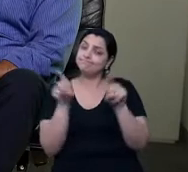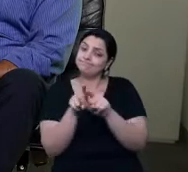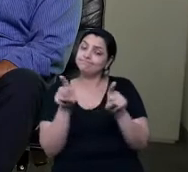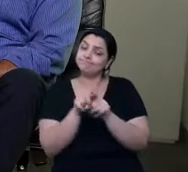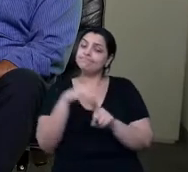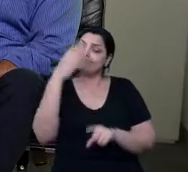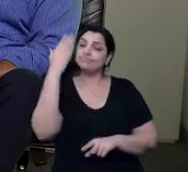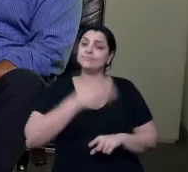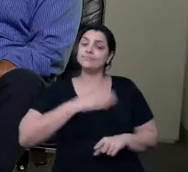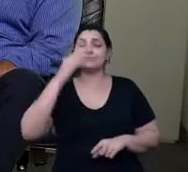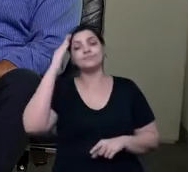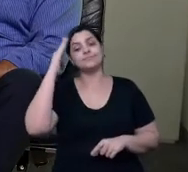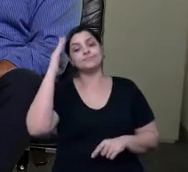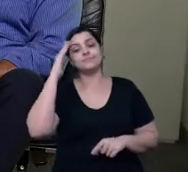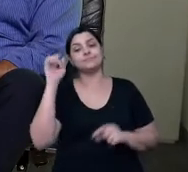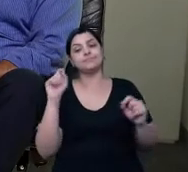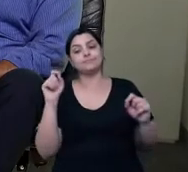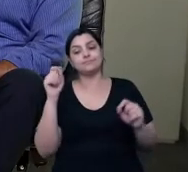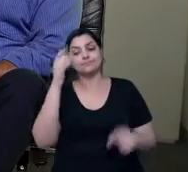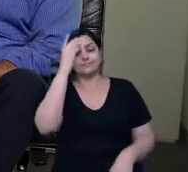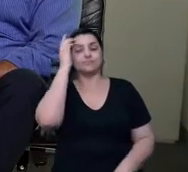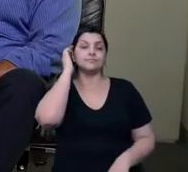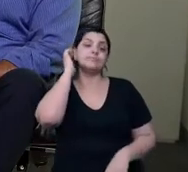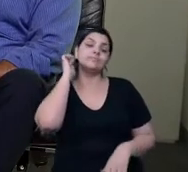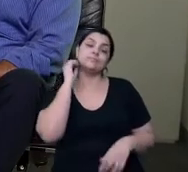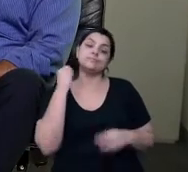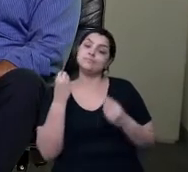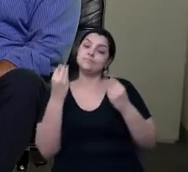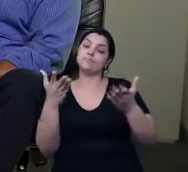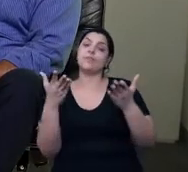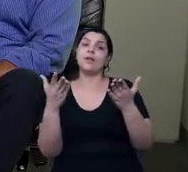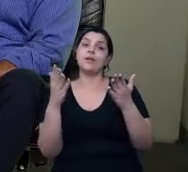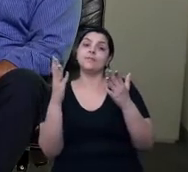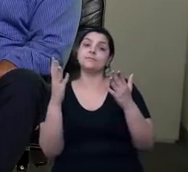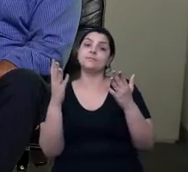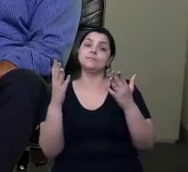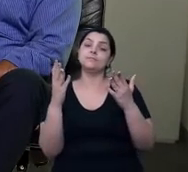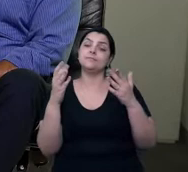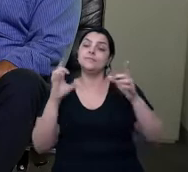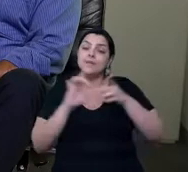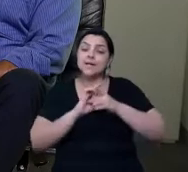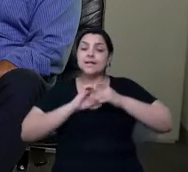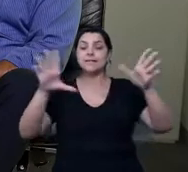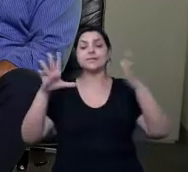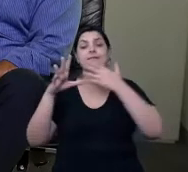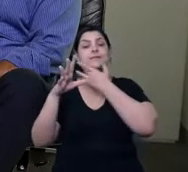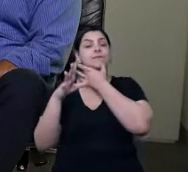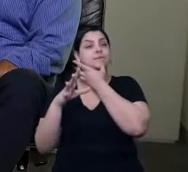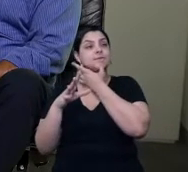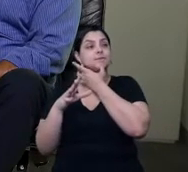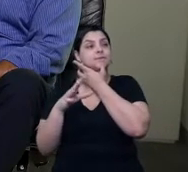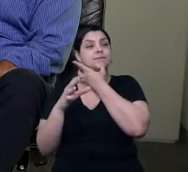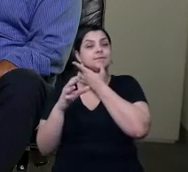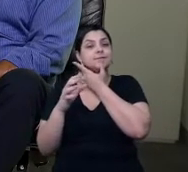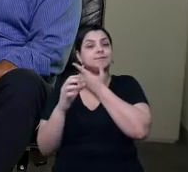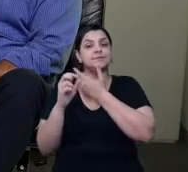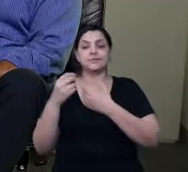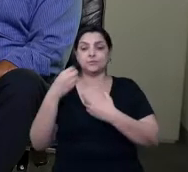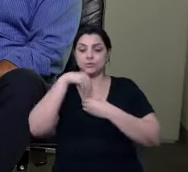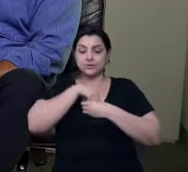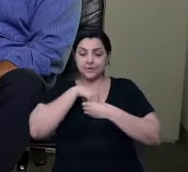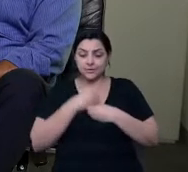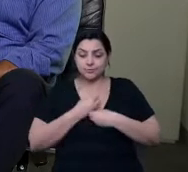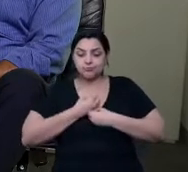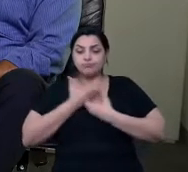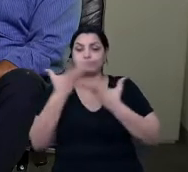que tinha que dar um espaço aí para você deixar soltar, né, o que vinha de dentro. E você fala aí que